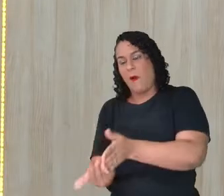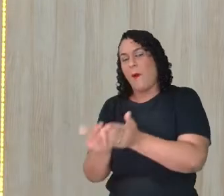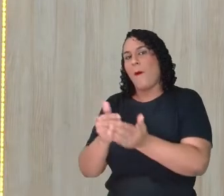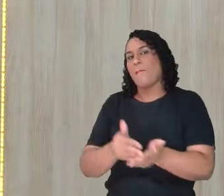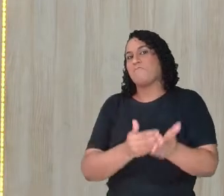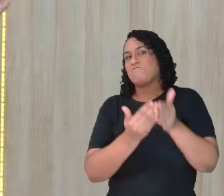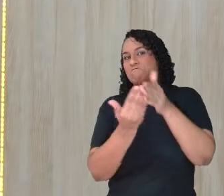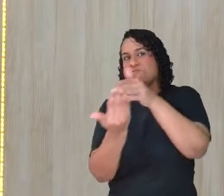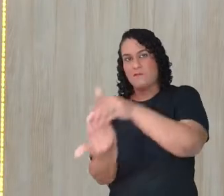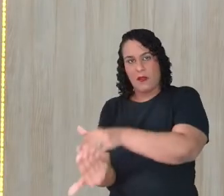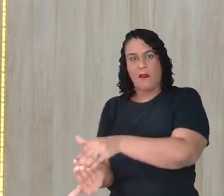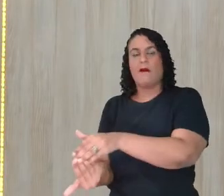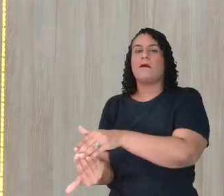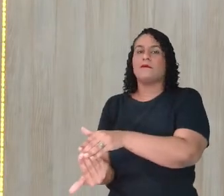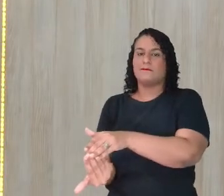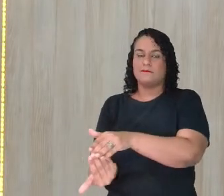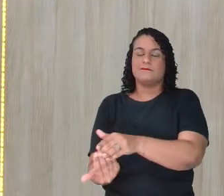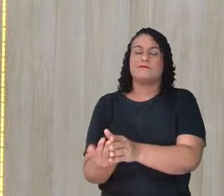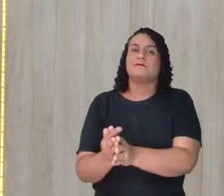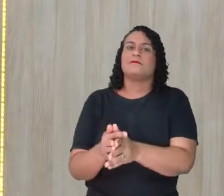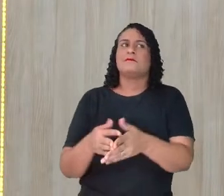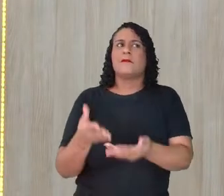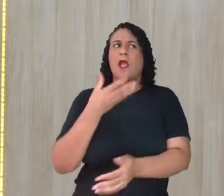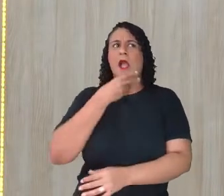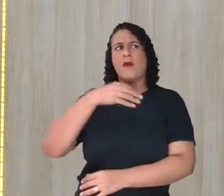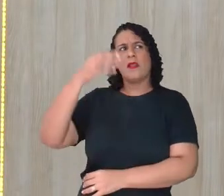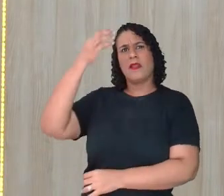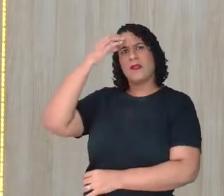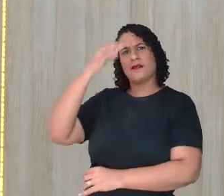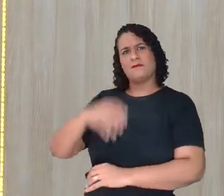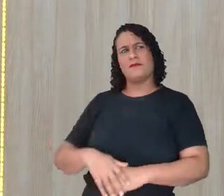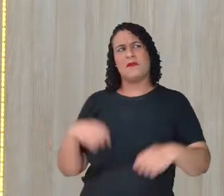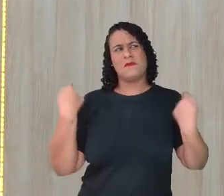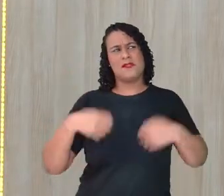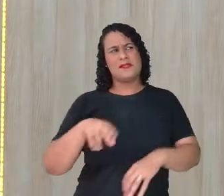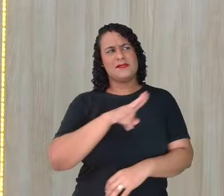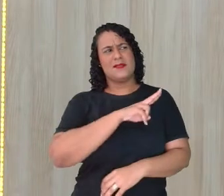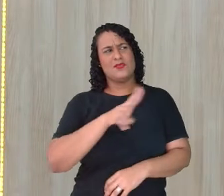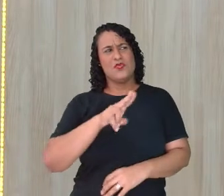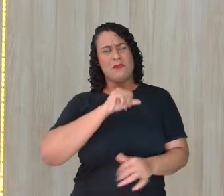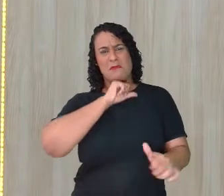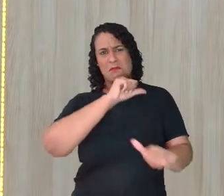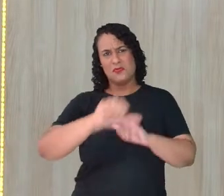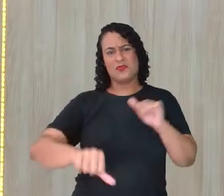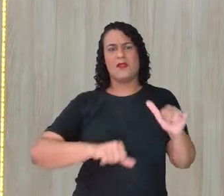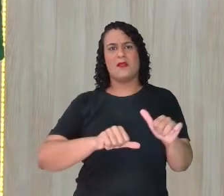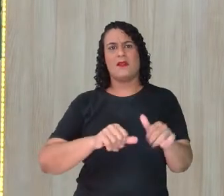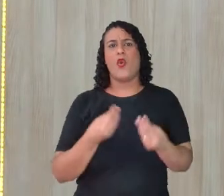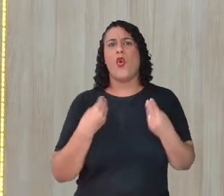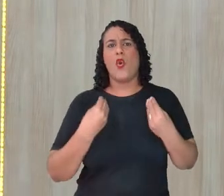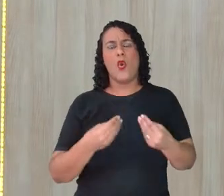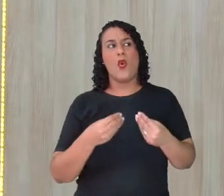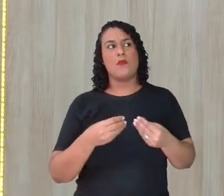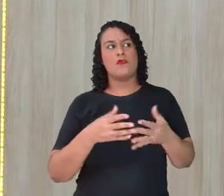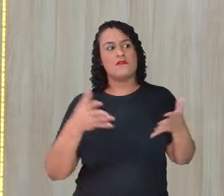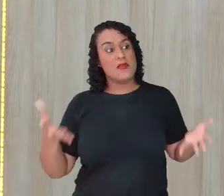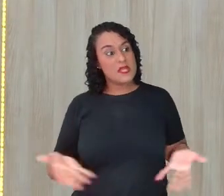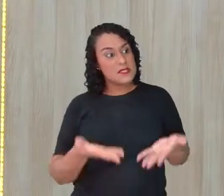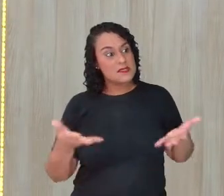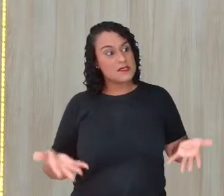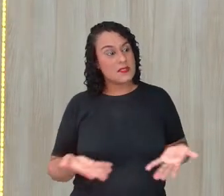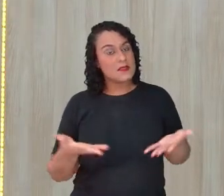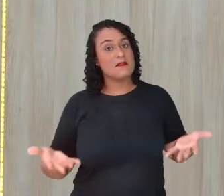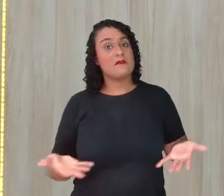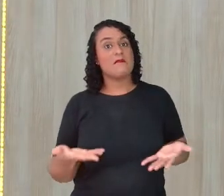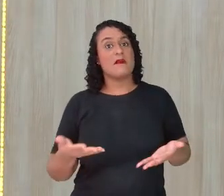que naufraga tudo ali. Aí ele diz, aí o rei, rapaz, a gente tem que mudar o nome desse negócio. Como é que tu vai incentivar o pessoal a passar